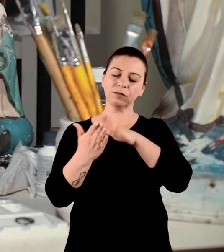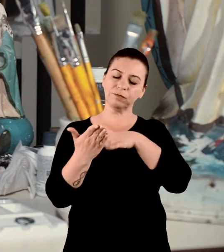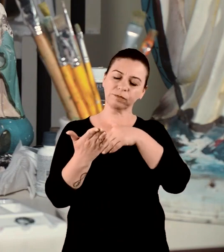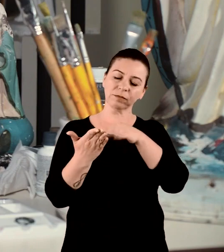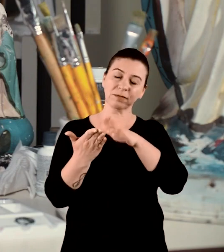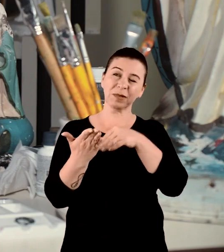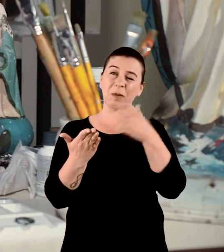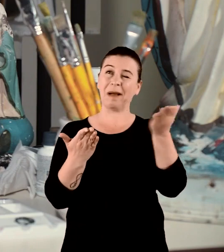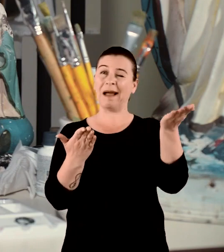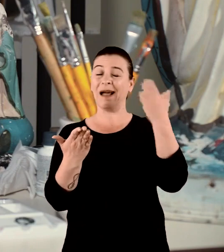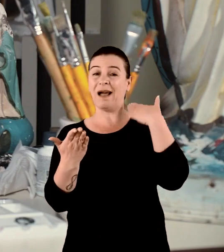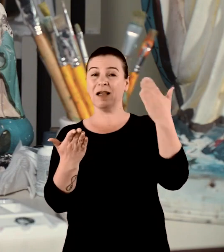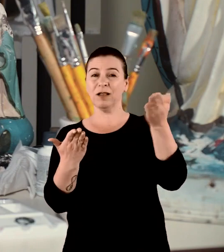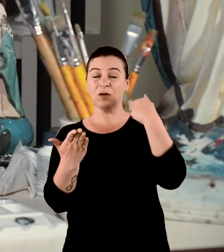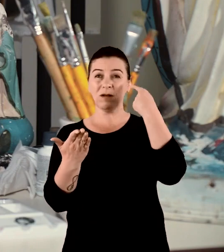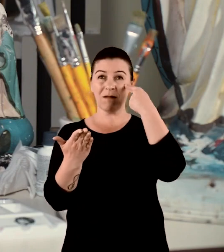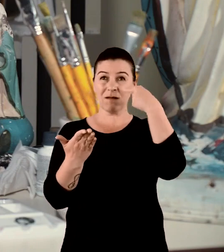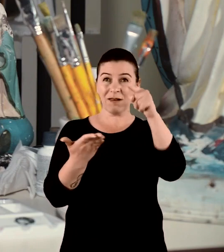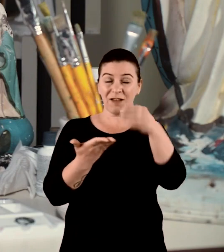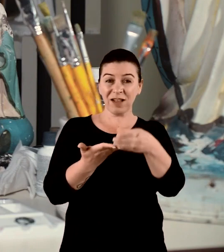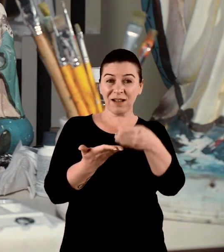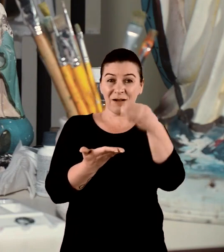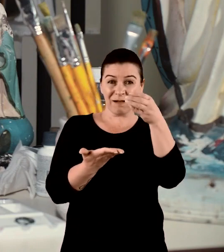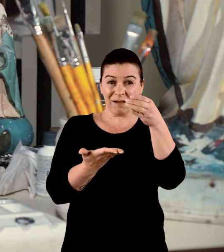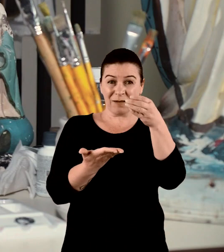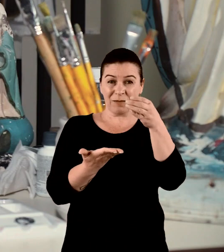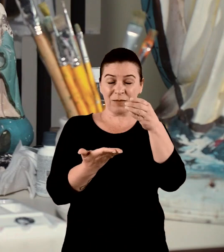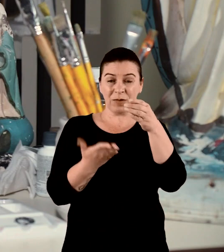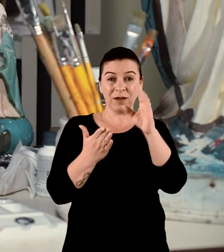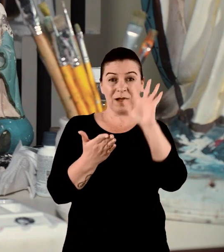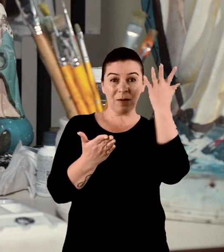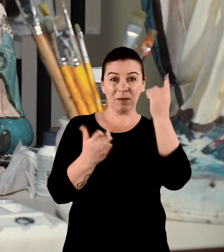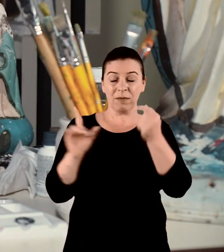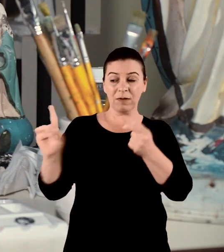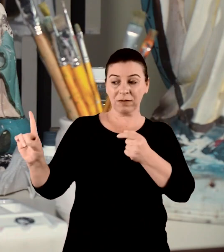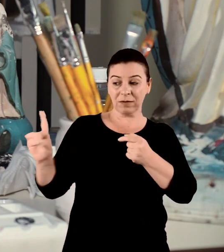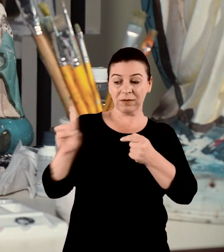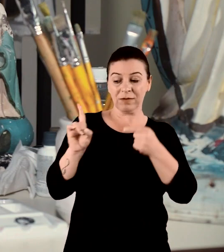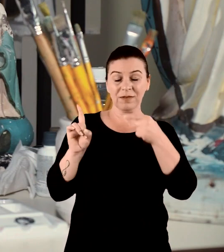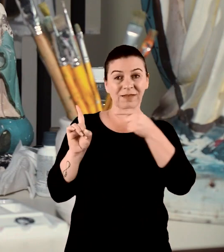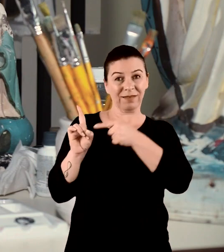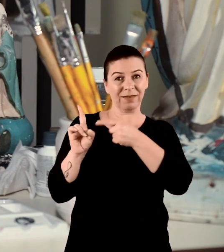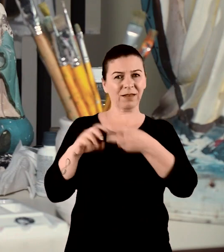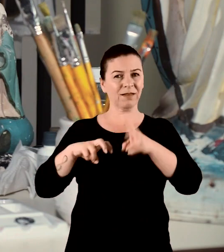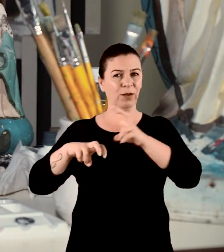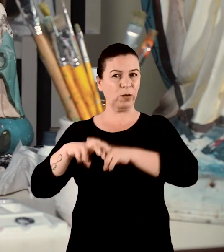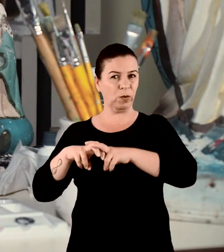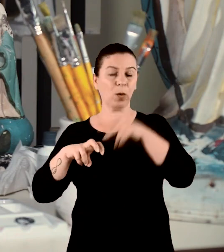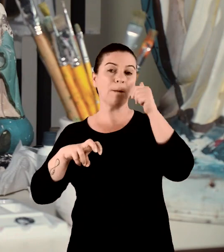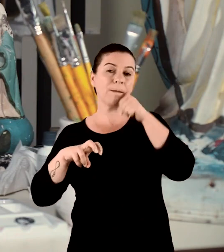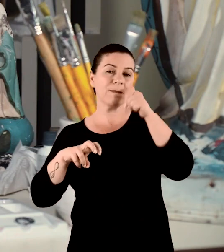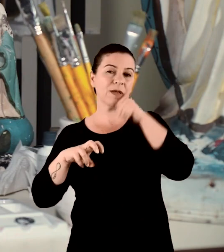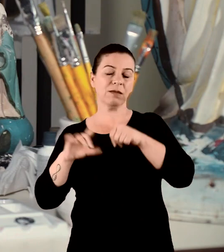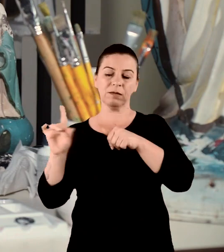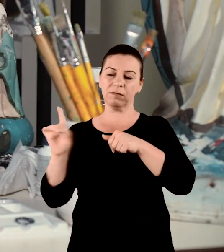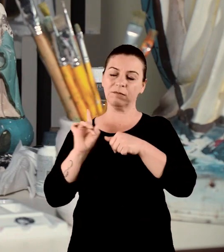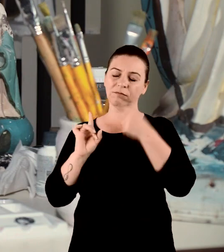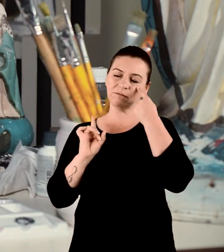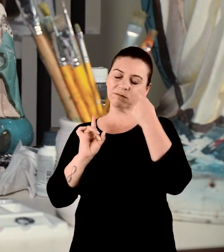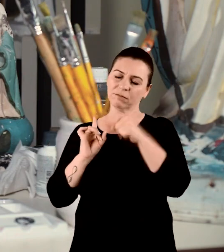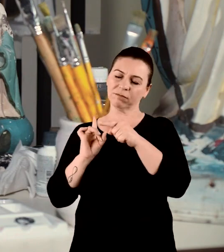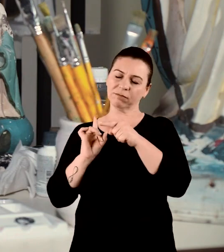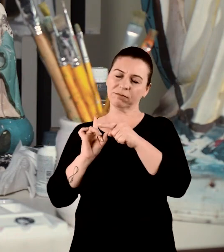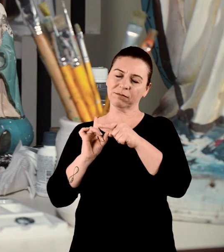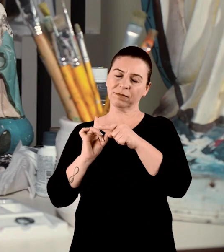o santo aqui, o calor. E olhar para aquele copo. Aí, de repente, a menina, mocinha, filha do pescador, sentou do meu lado e